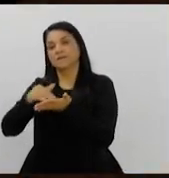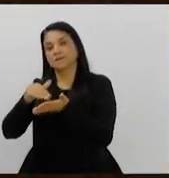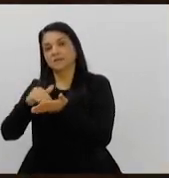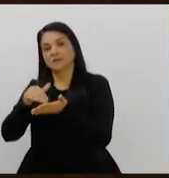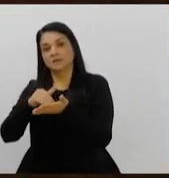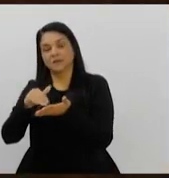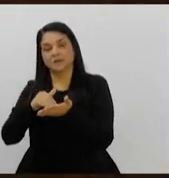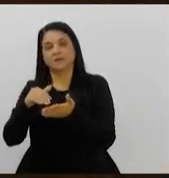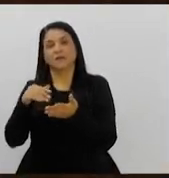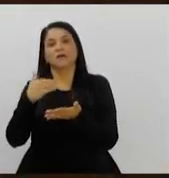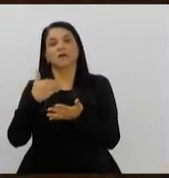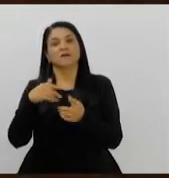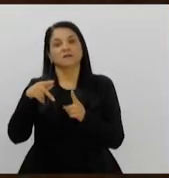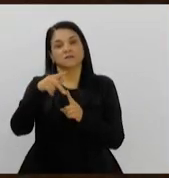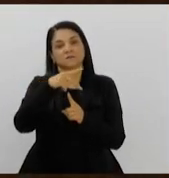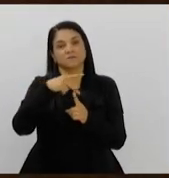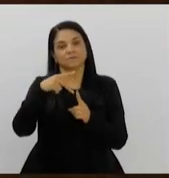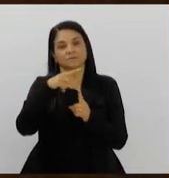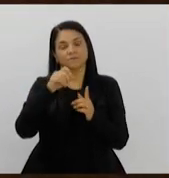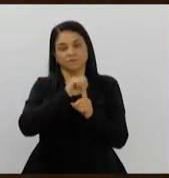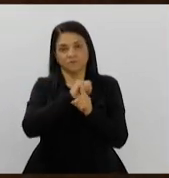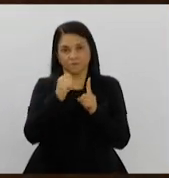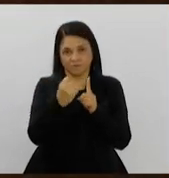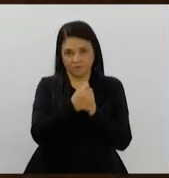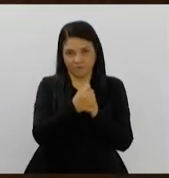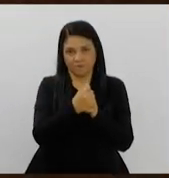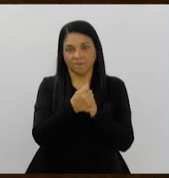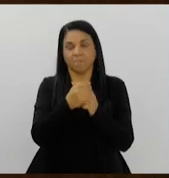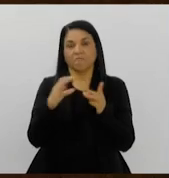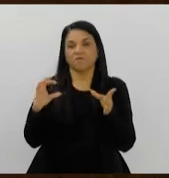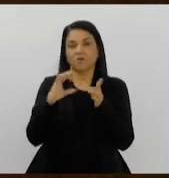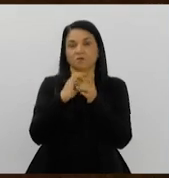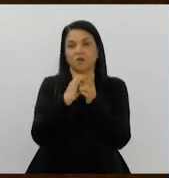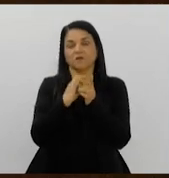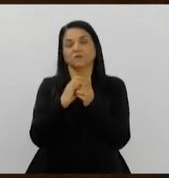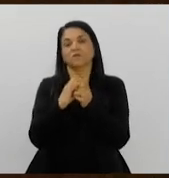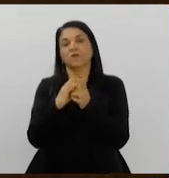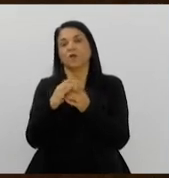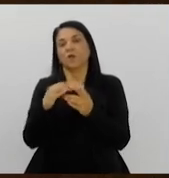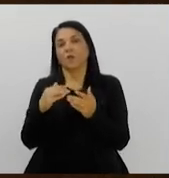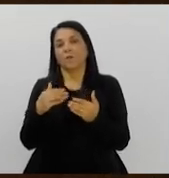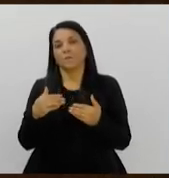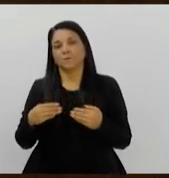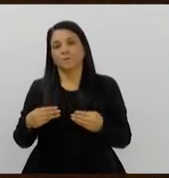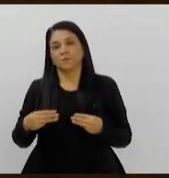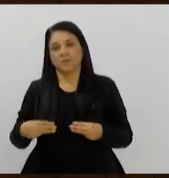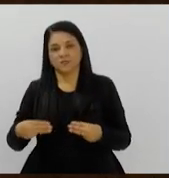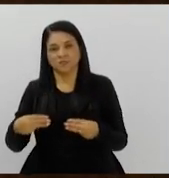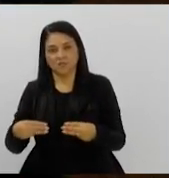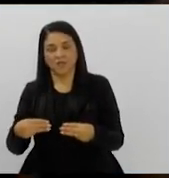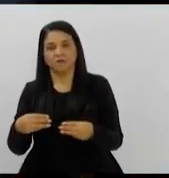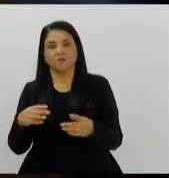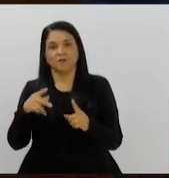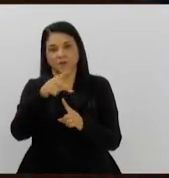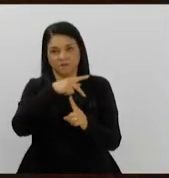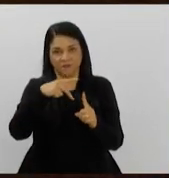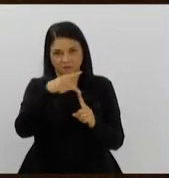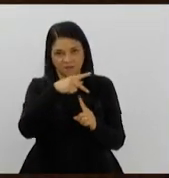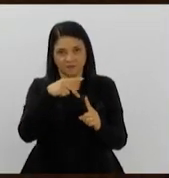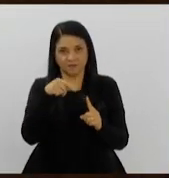Previdência Social, vinculada ao Ministério da Previdência, uma vez que essa secretaria